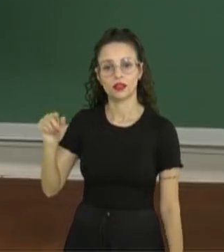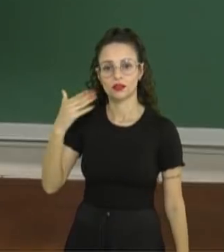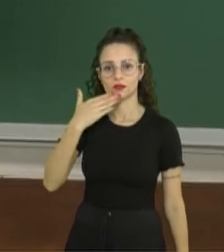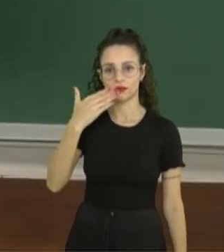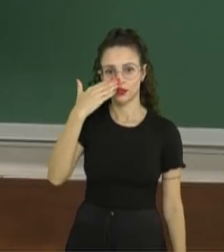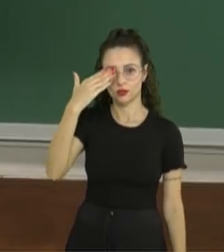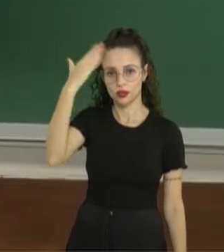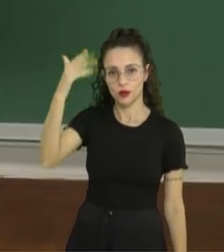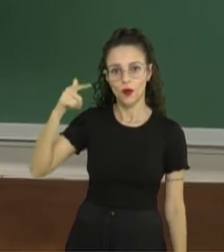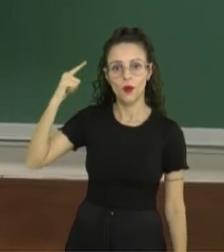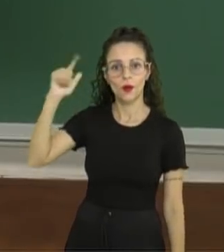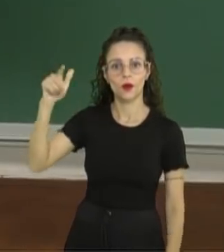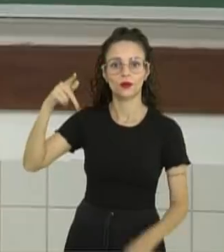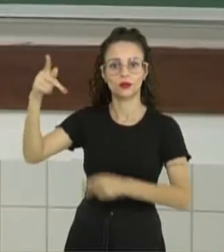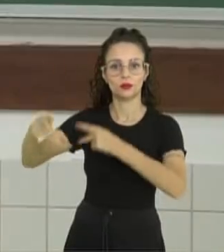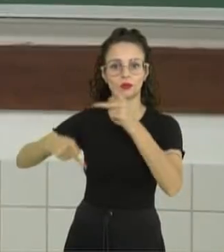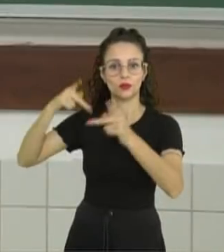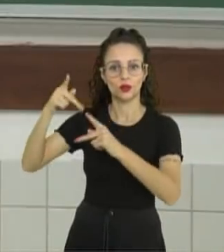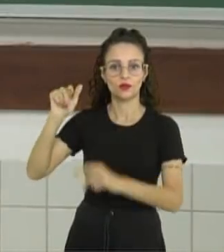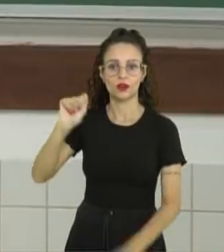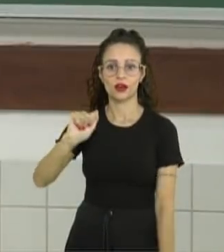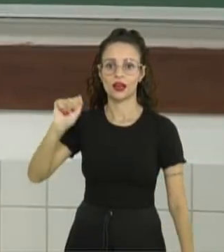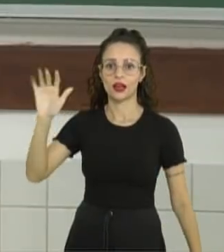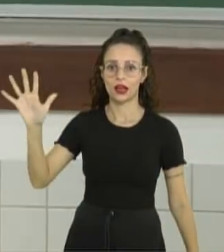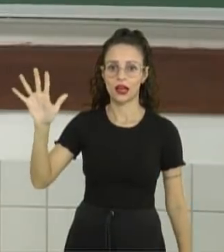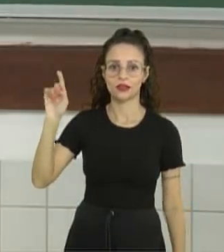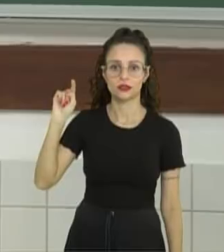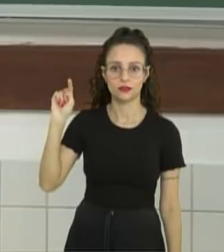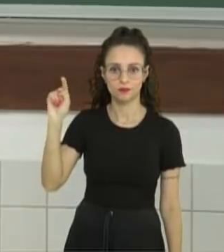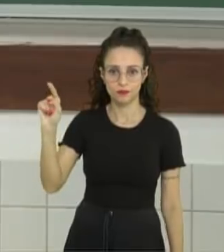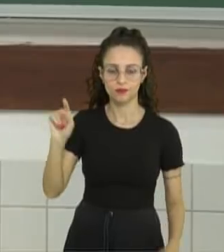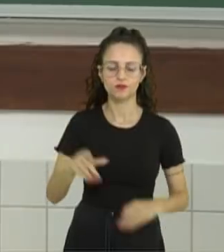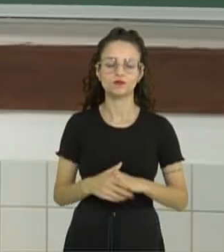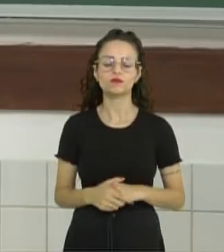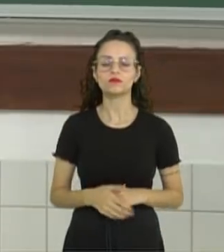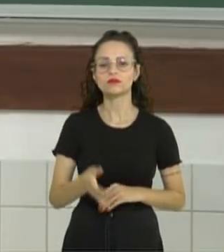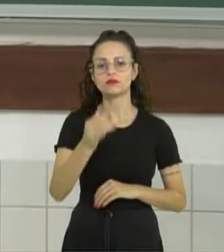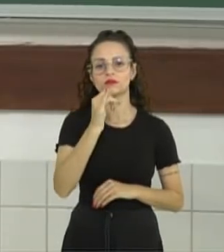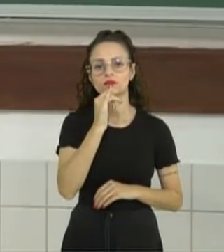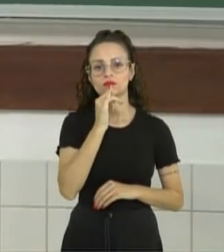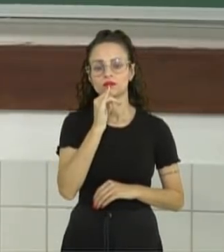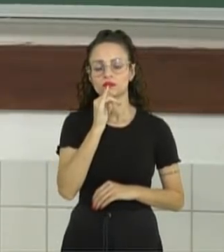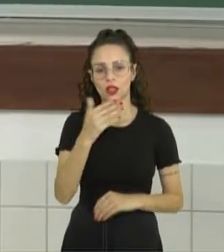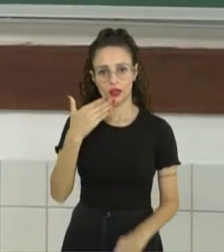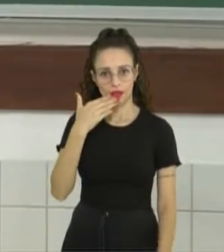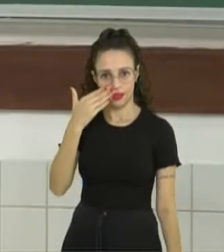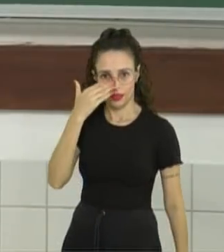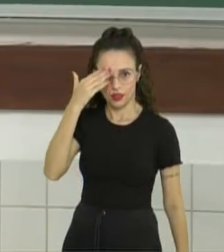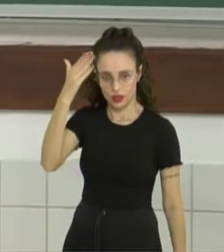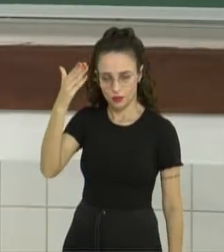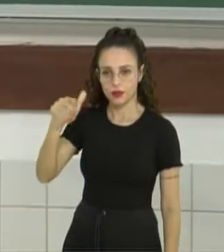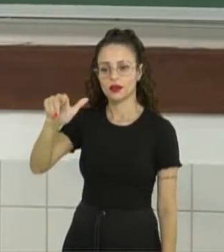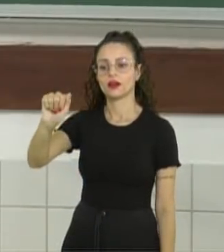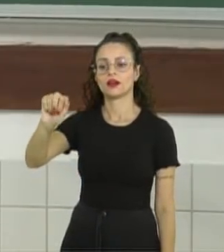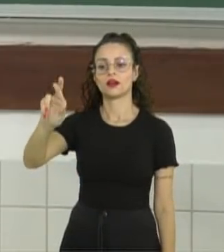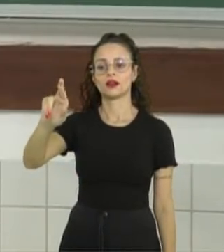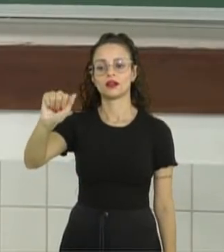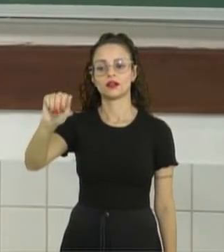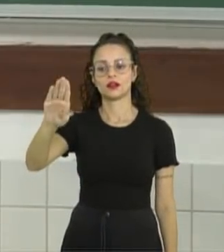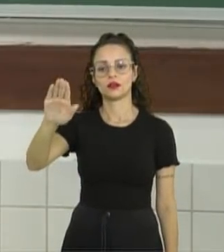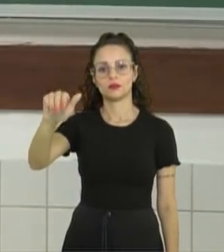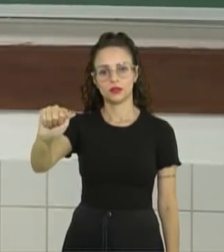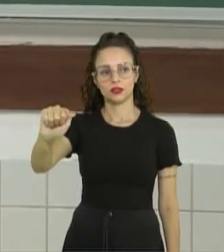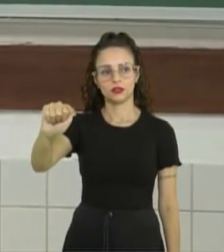uma outra civilização na Ásia, no Oriente Médio, né? Por exemplo, a Arábia Saudita é um dos países que se utiliza oficialmente